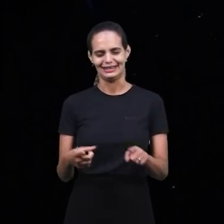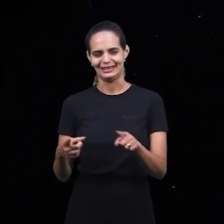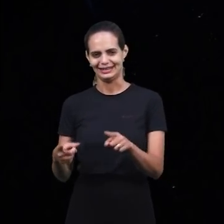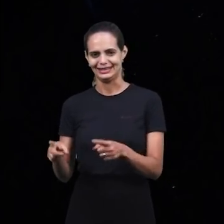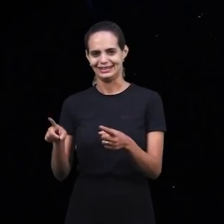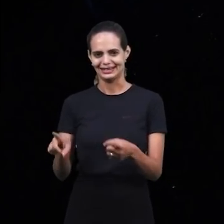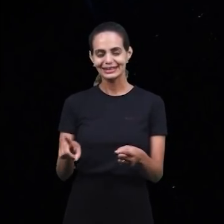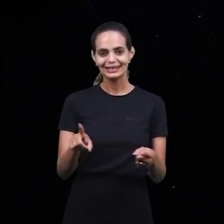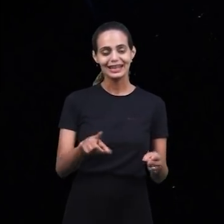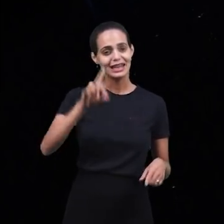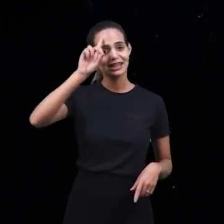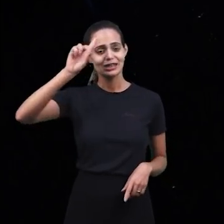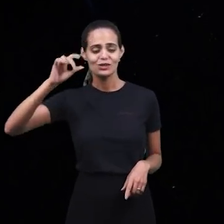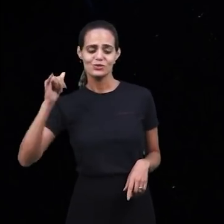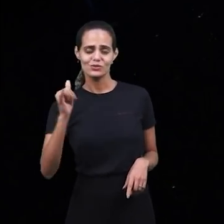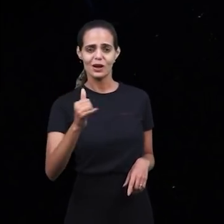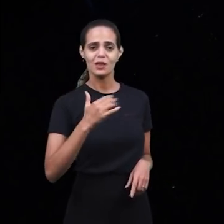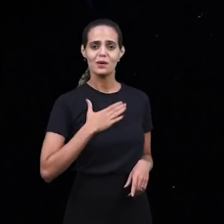Minha